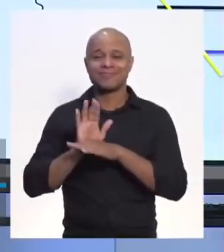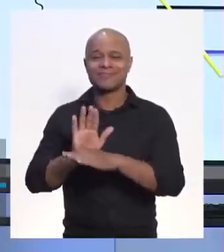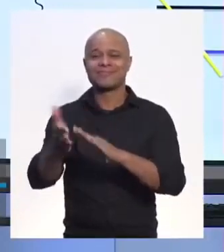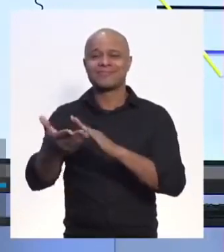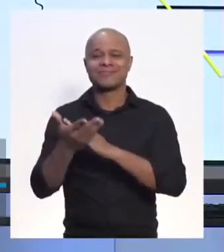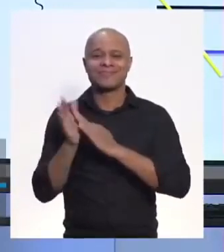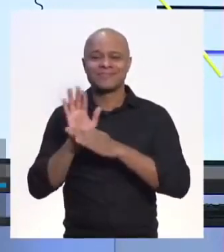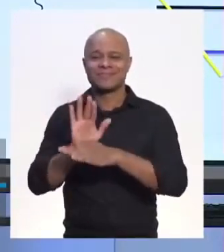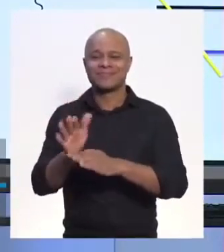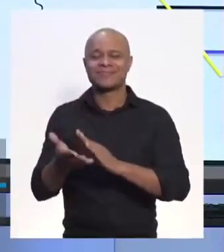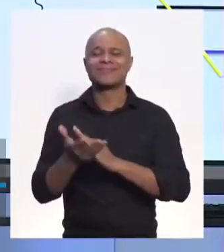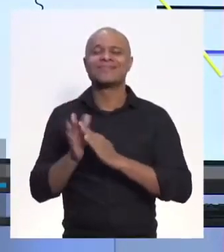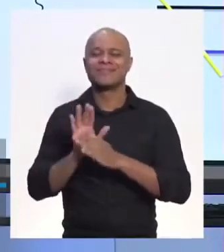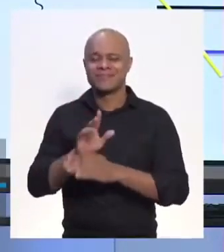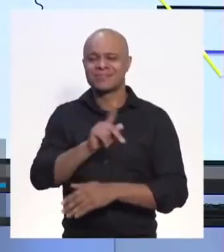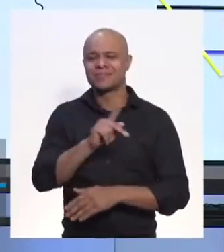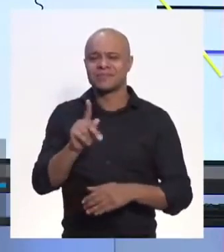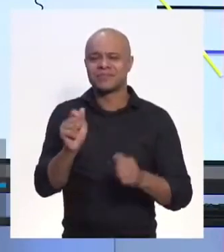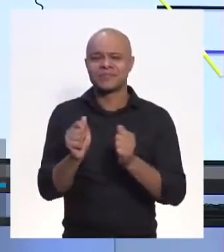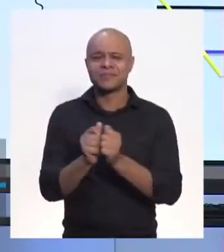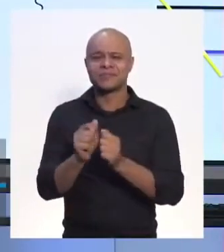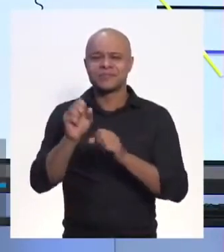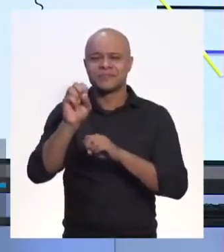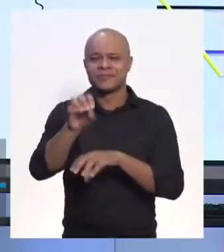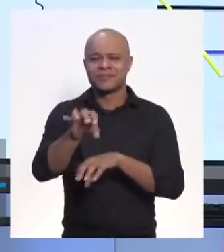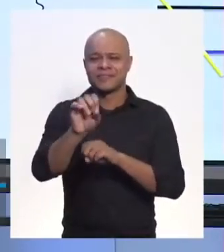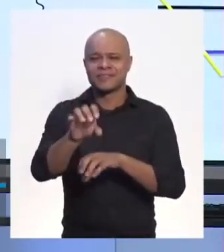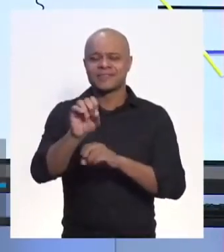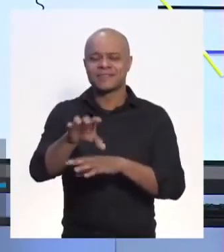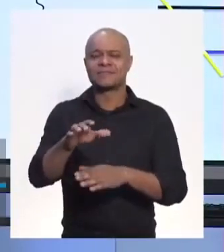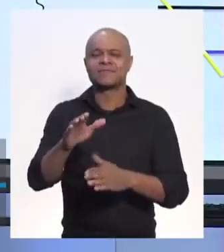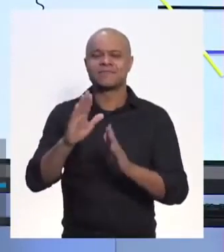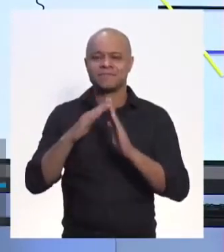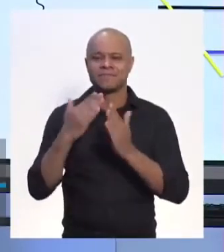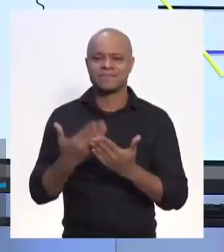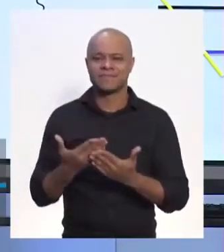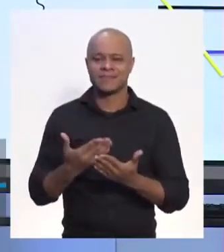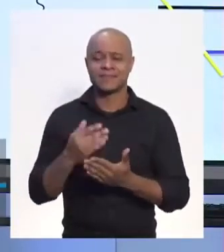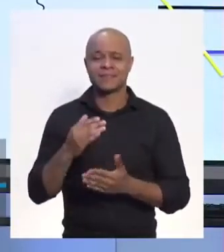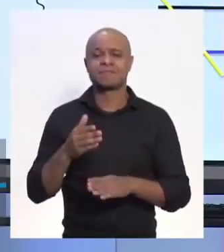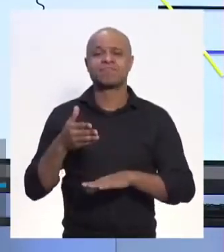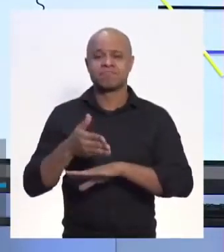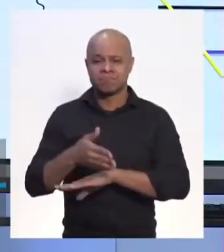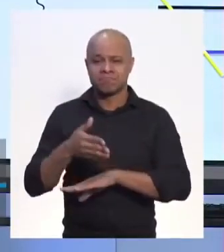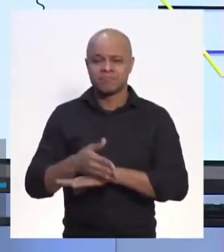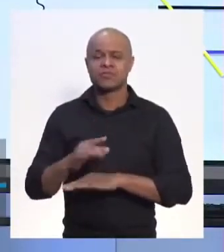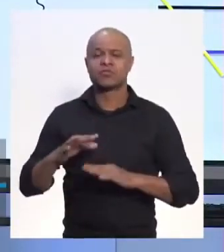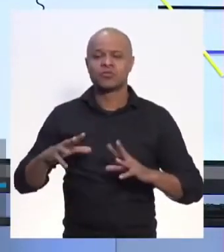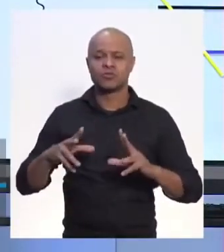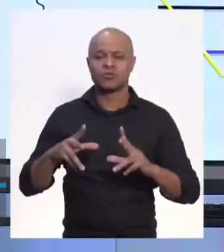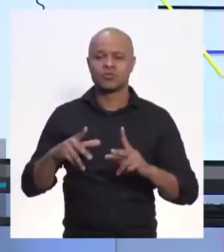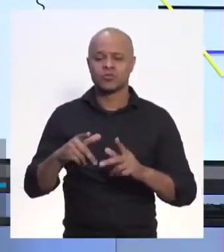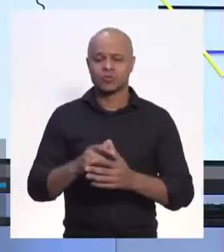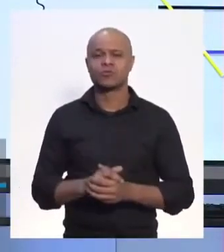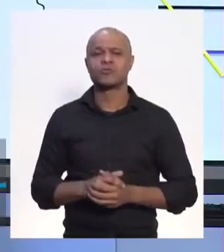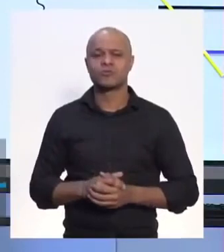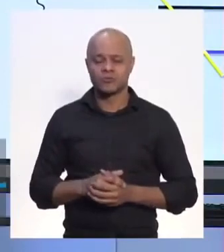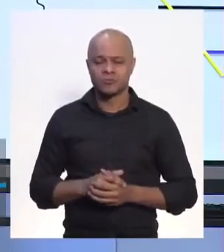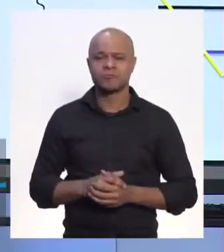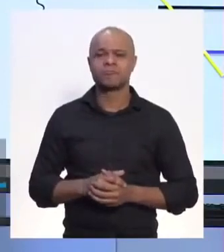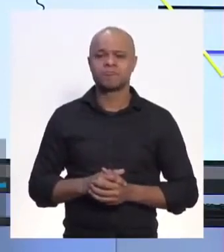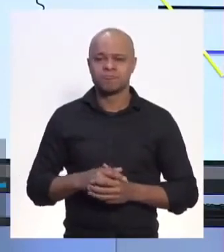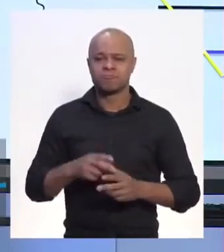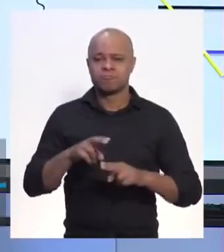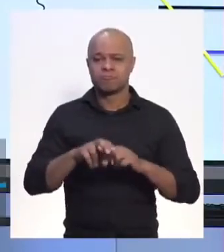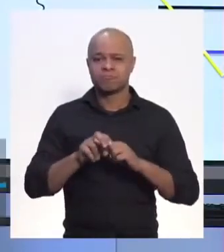aqui, vocês aí, os professores orientando a escola. Então, é um macro, né? E esse macro ele tem que